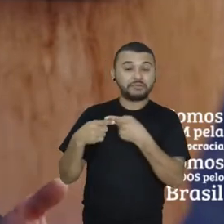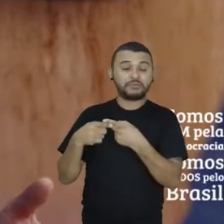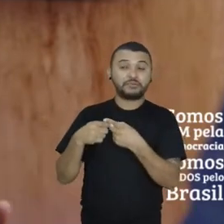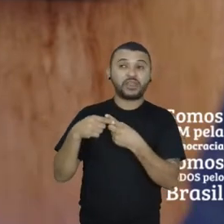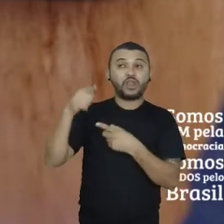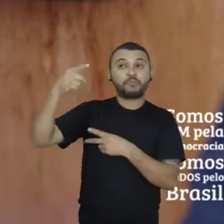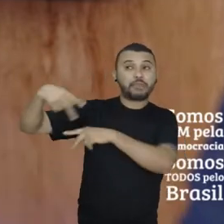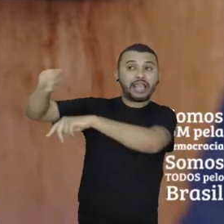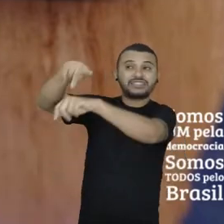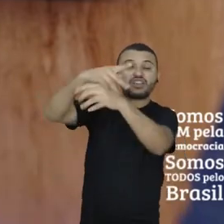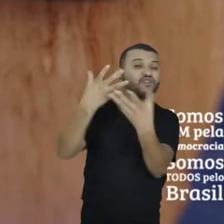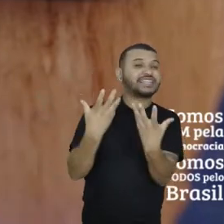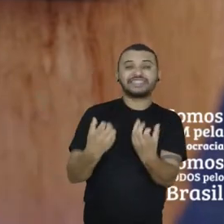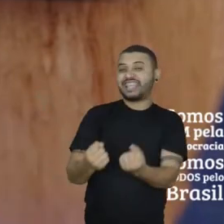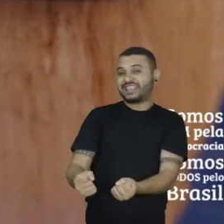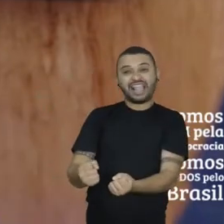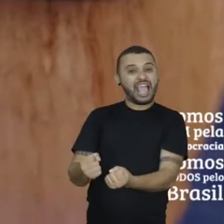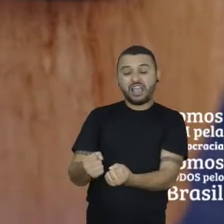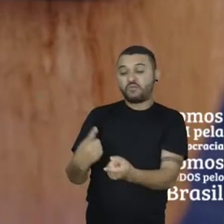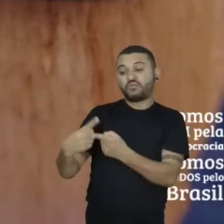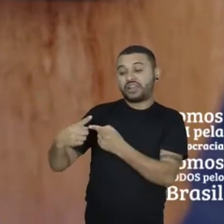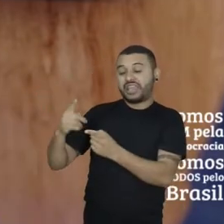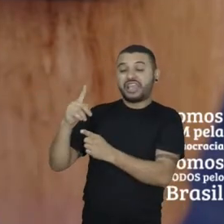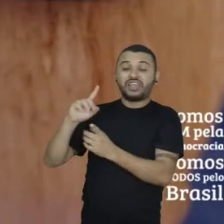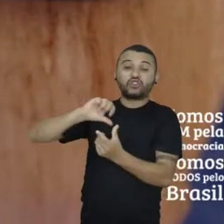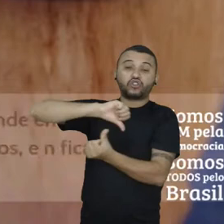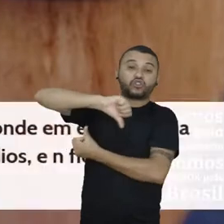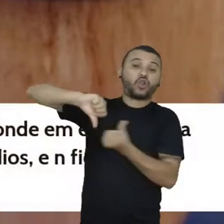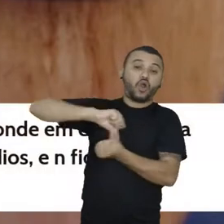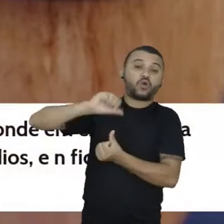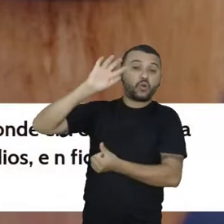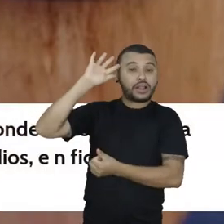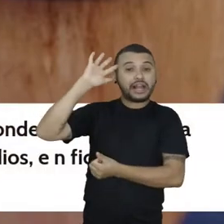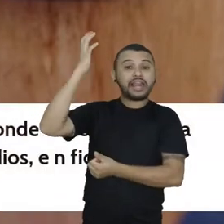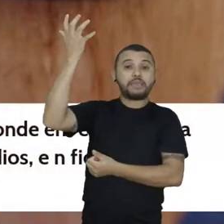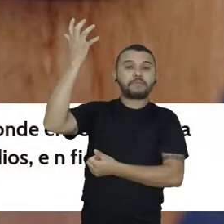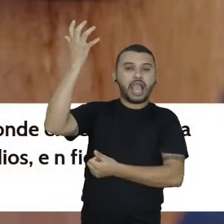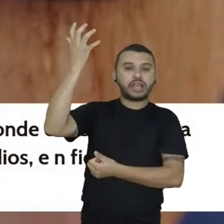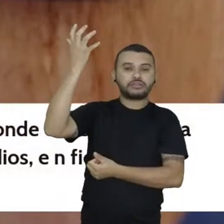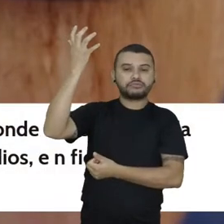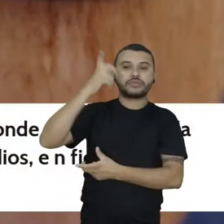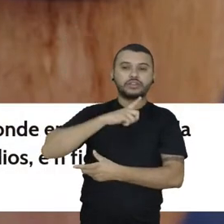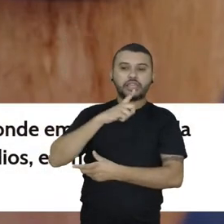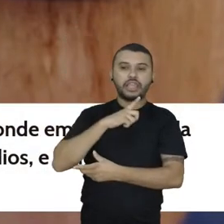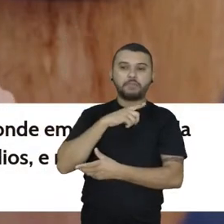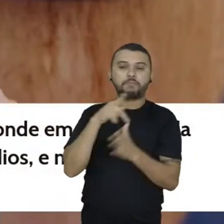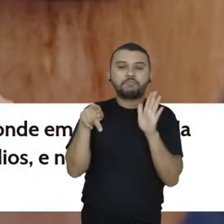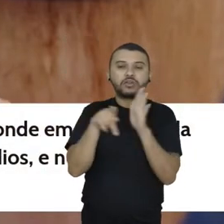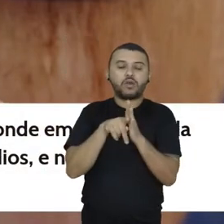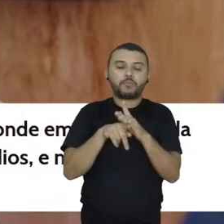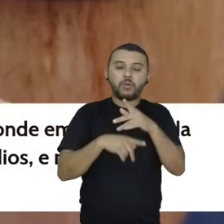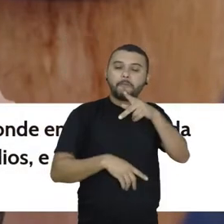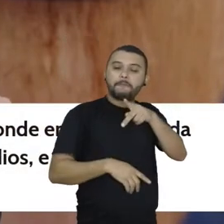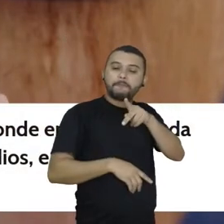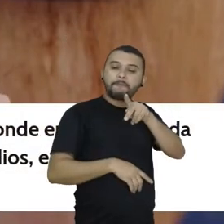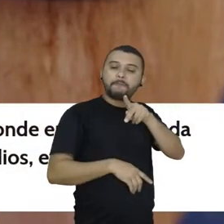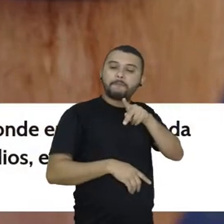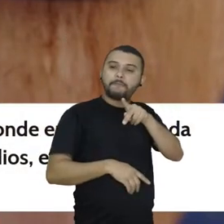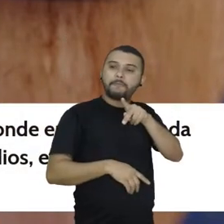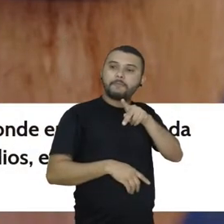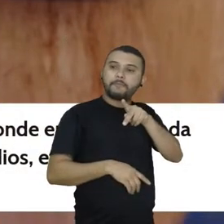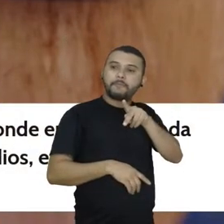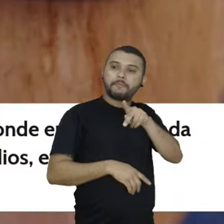por causa de mudança climática. Uma coisa que é importante deixar aqui. Existe uma sigla chamada BIC. Não